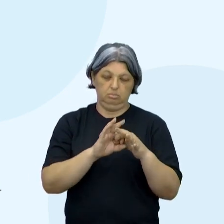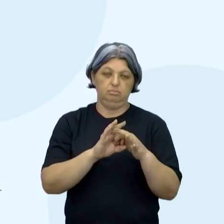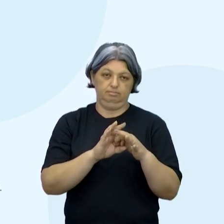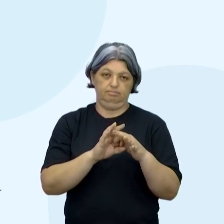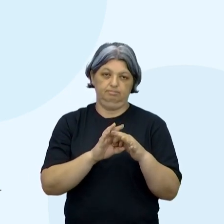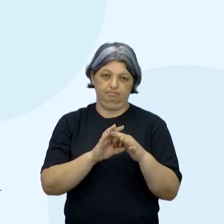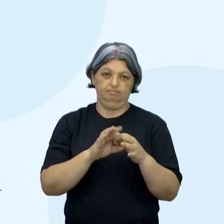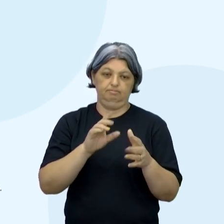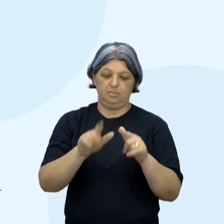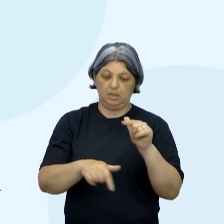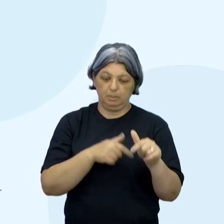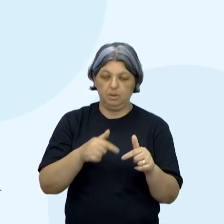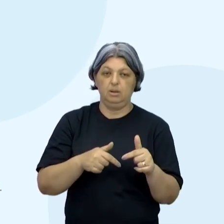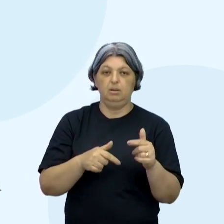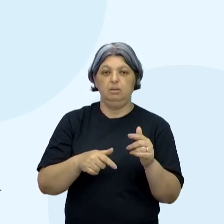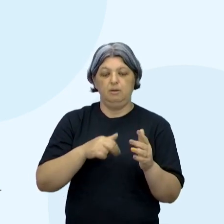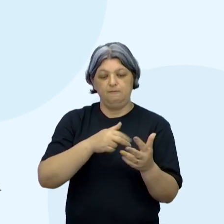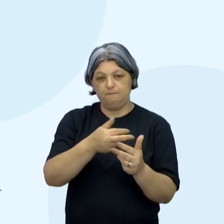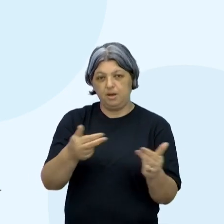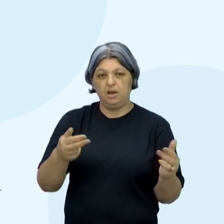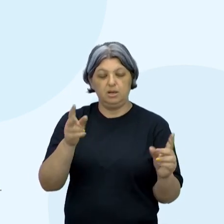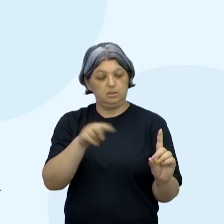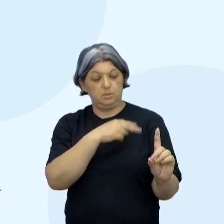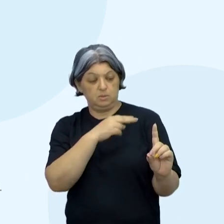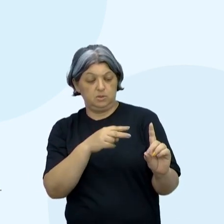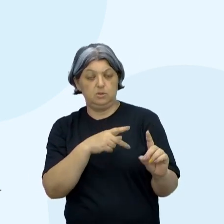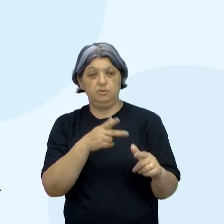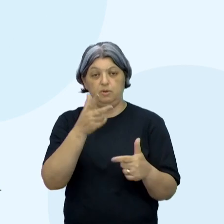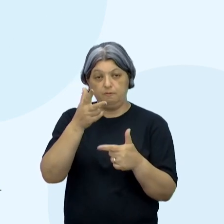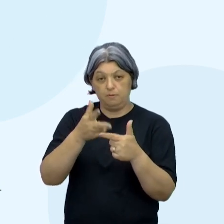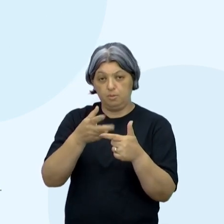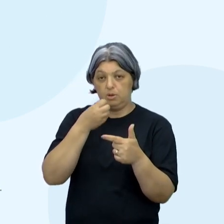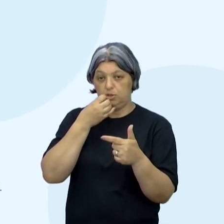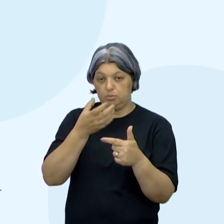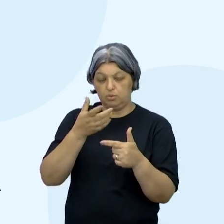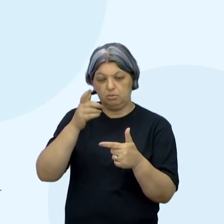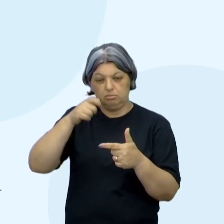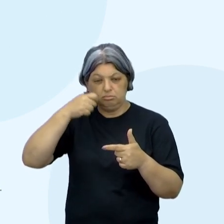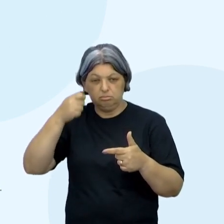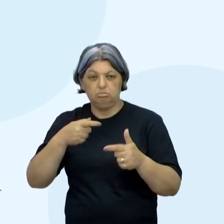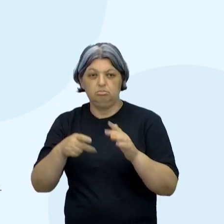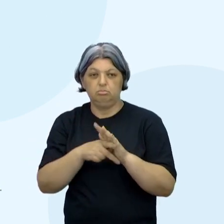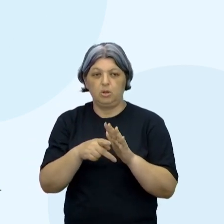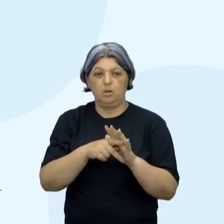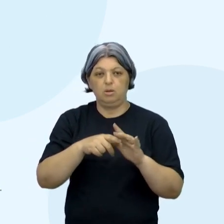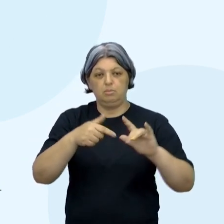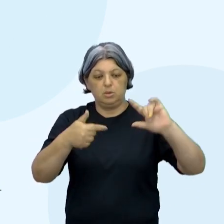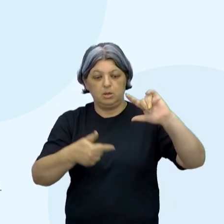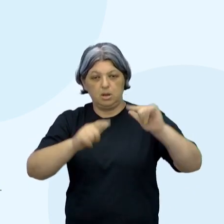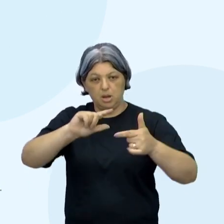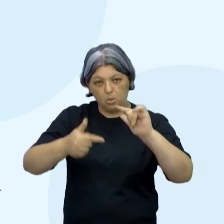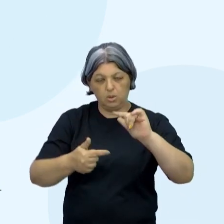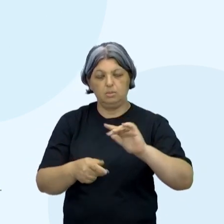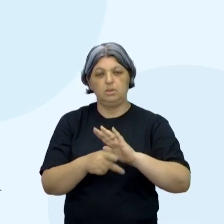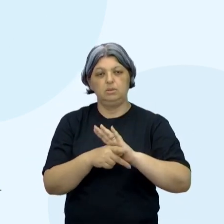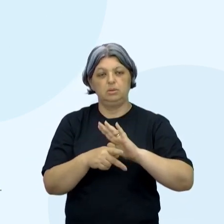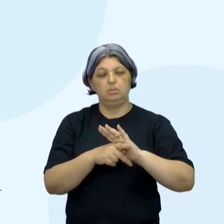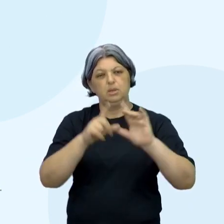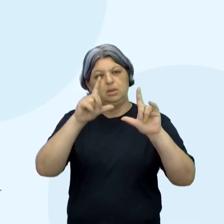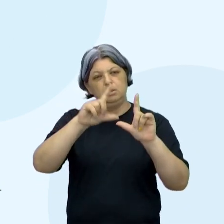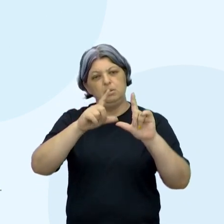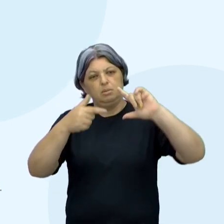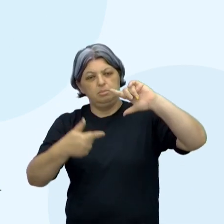trabalhados várias perspectivas para uma boa filmagem, enquadramento e edição. Vale a pena visitá-lo, a